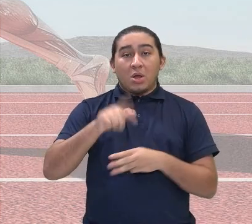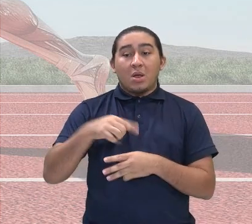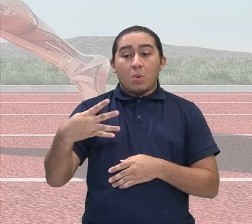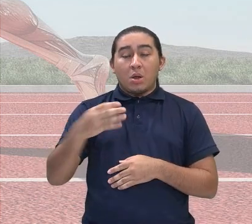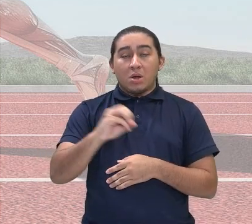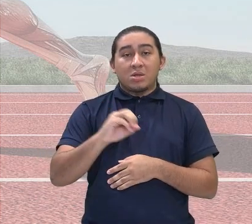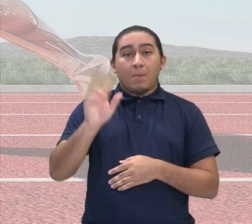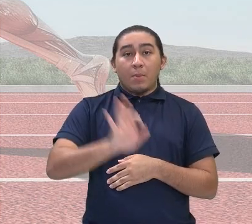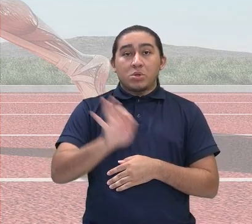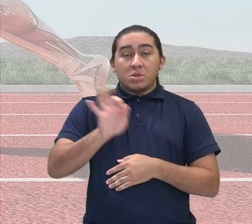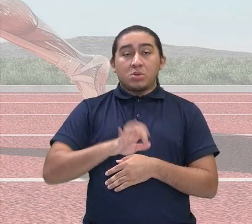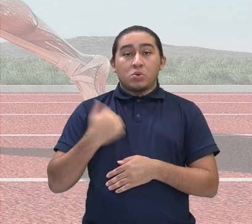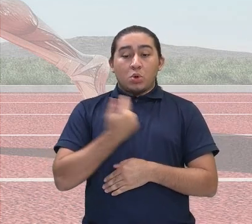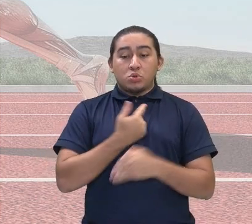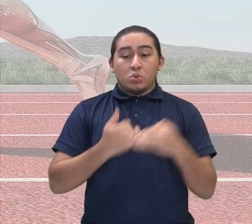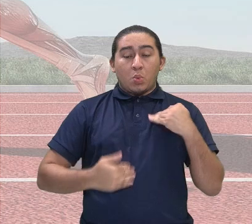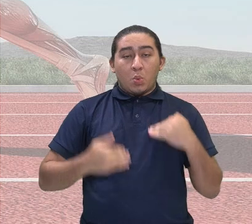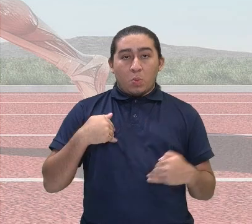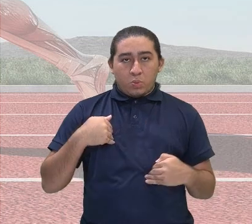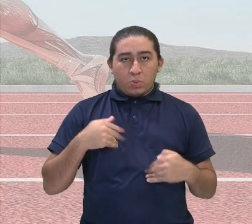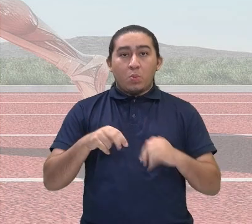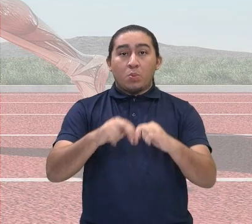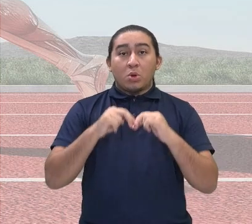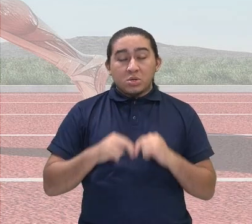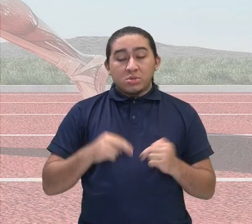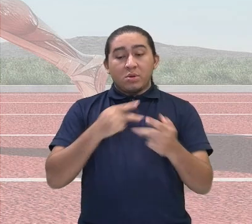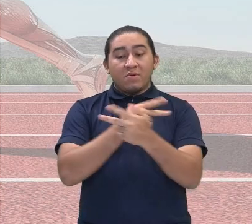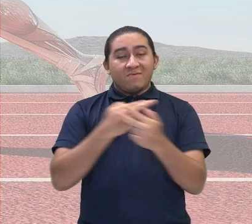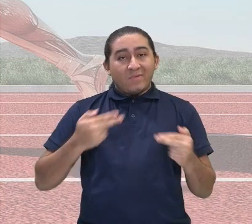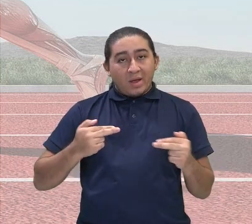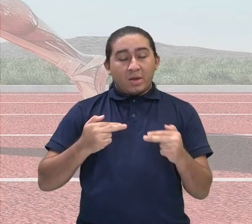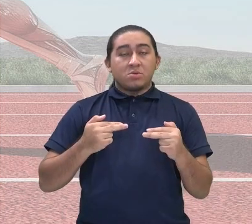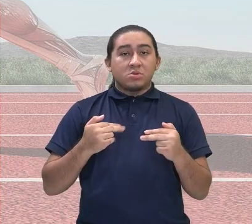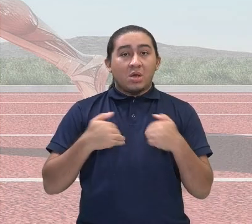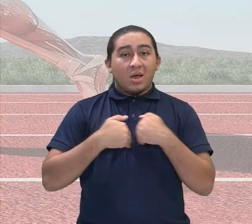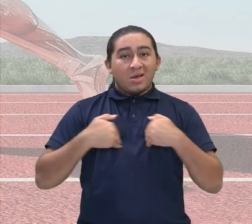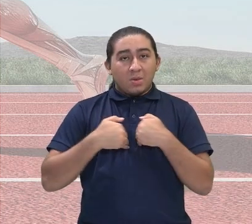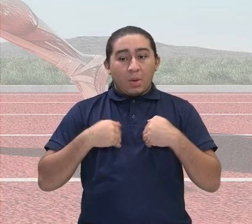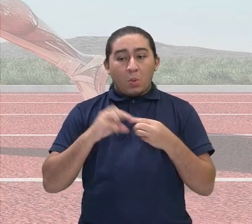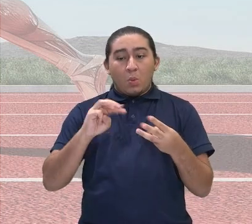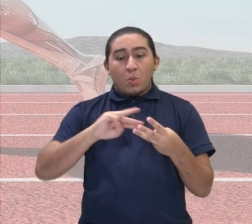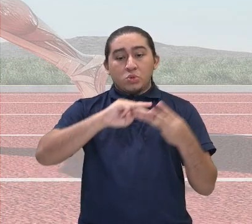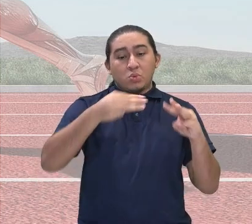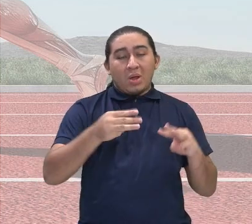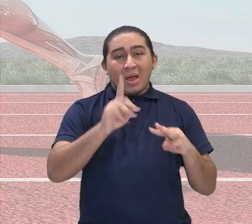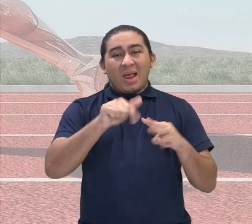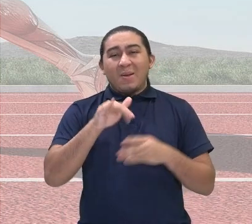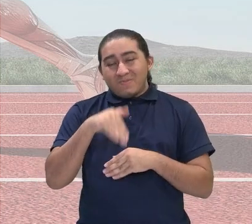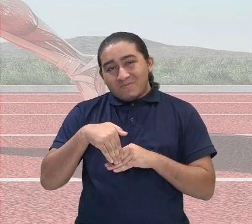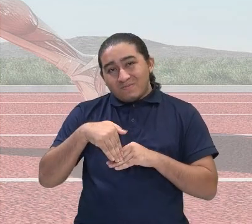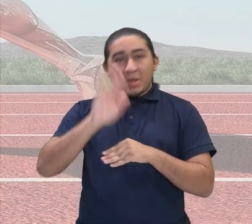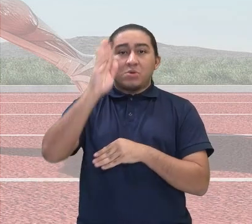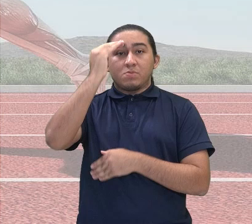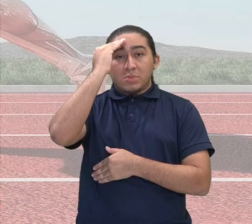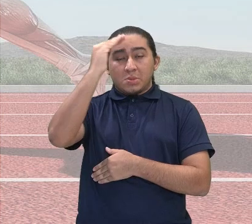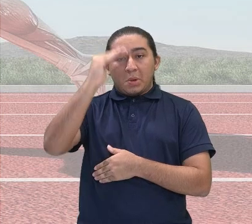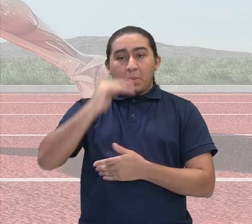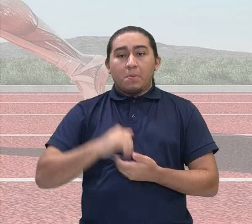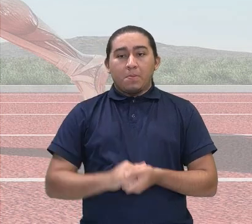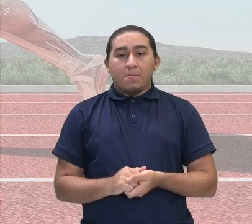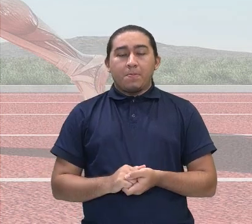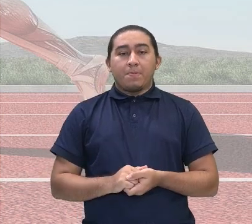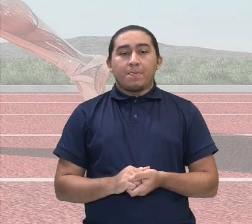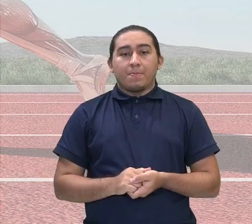massa corporal. Por isso, em muitos animais, o tecido muscular é o mais abundante, certo? Vamos